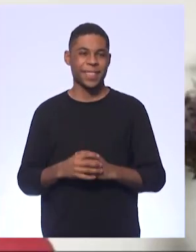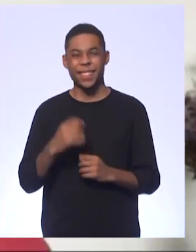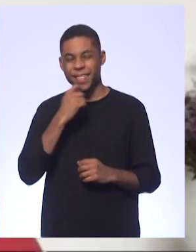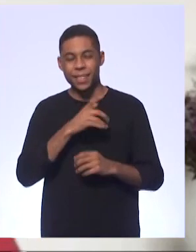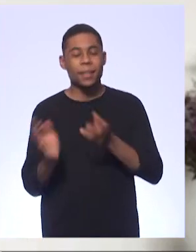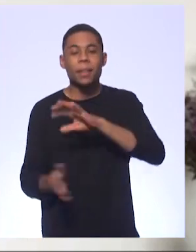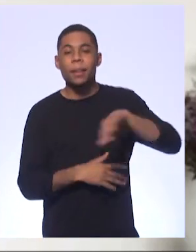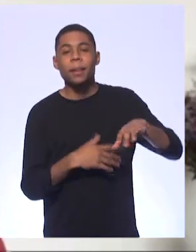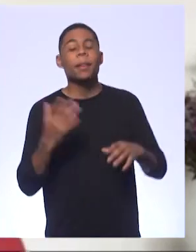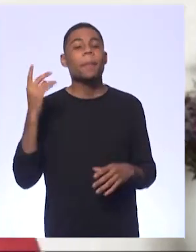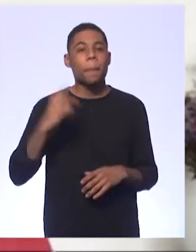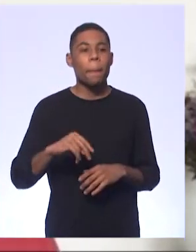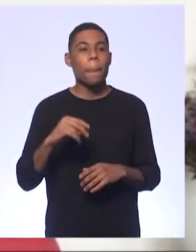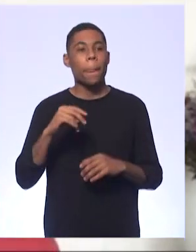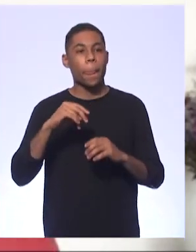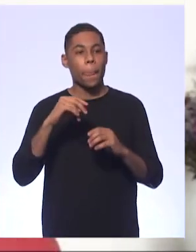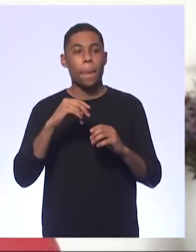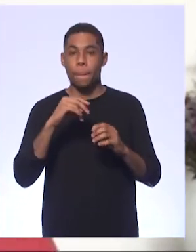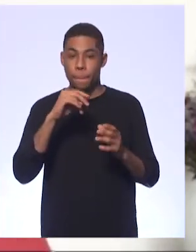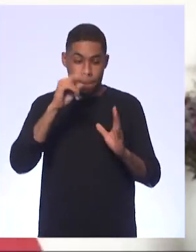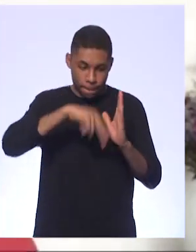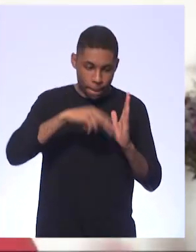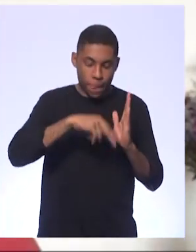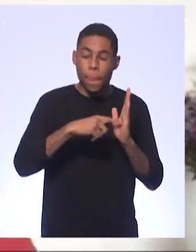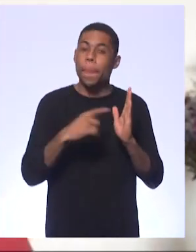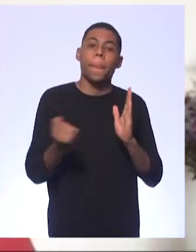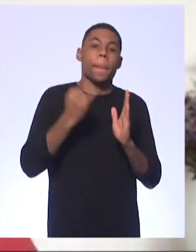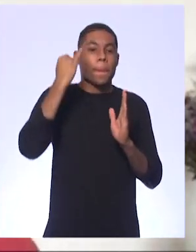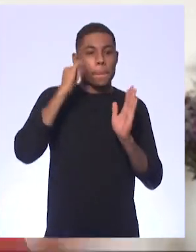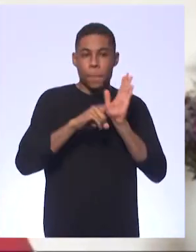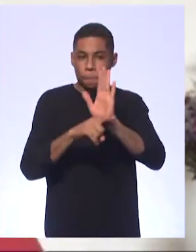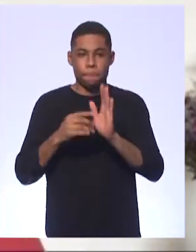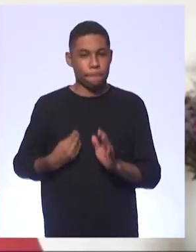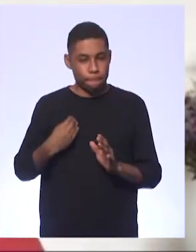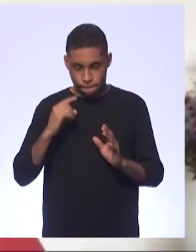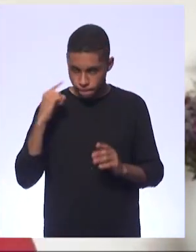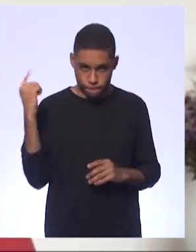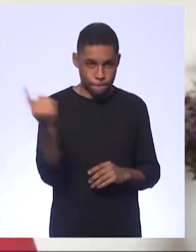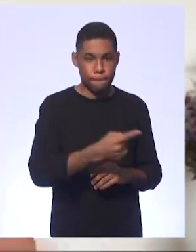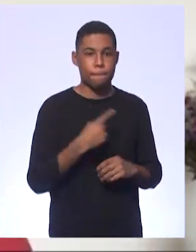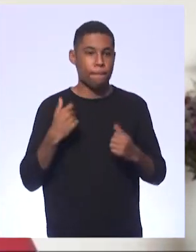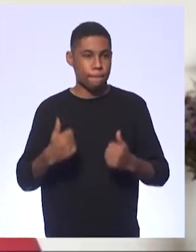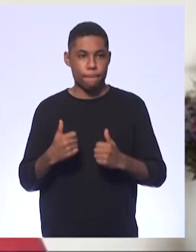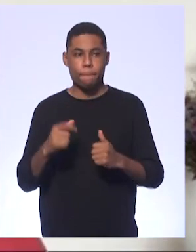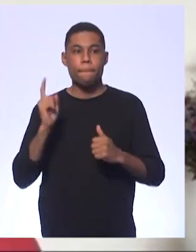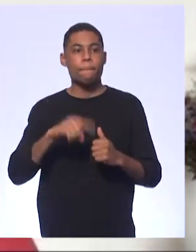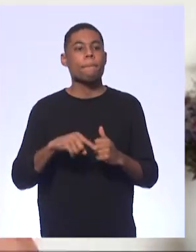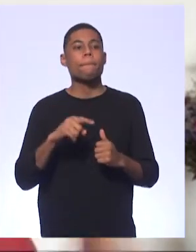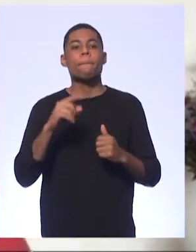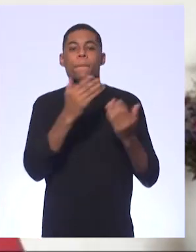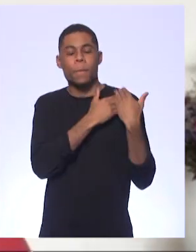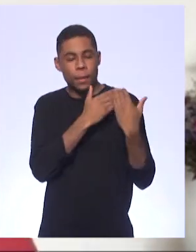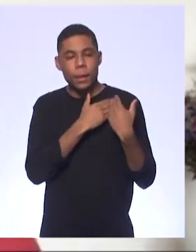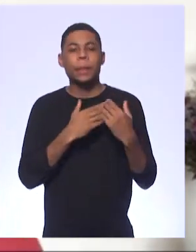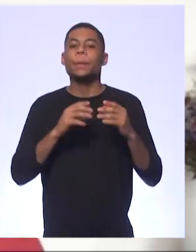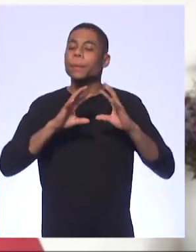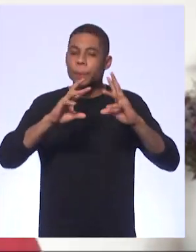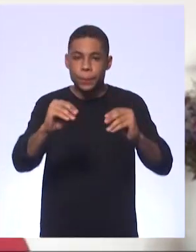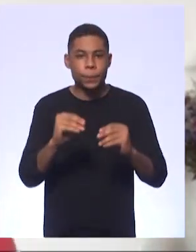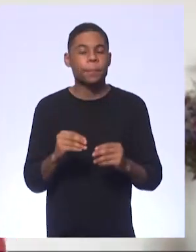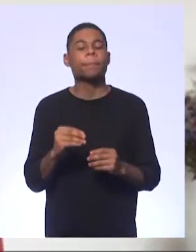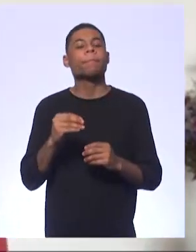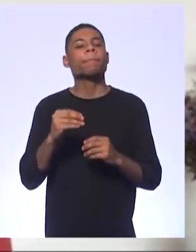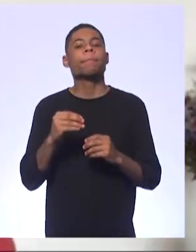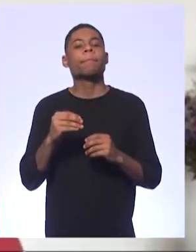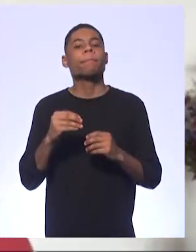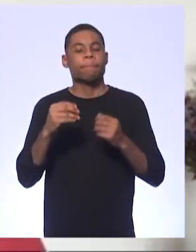Olha, e leitura é em tudo da vida, permeia tudo, é responsabilidade, tarefa, missão de